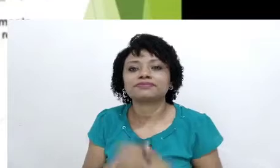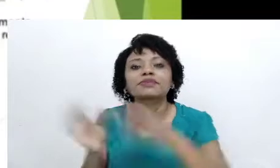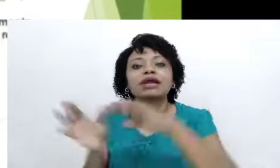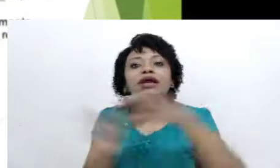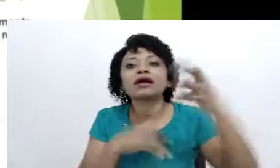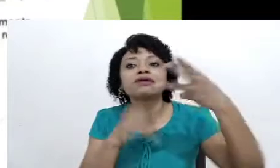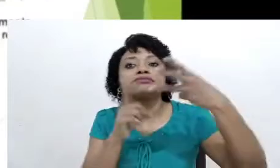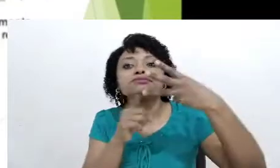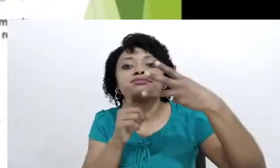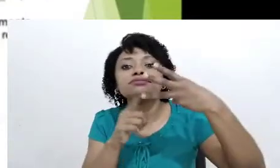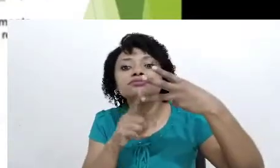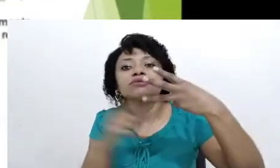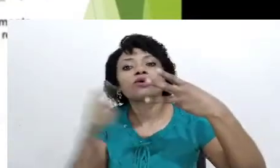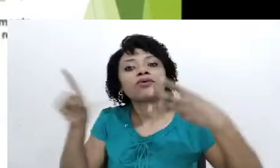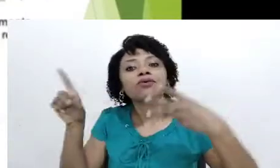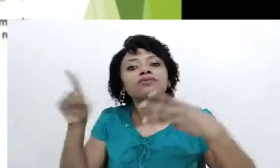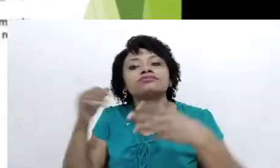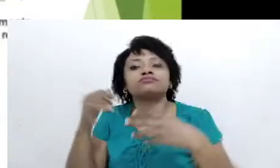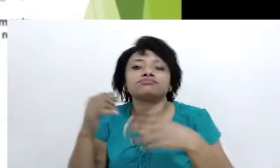reta decrescente.